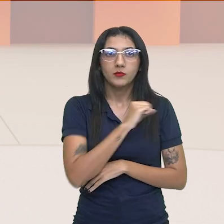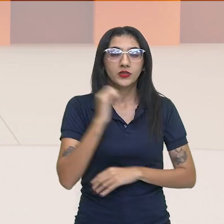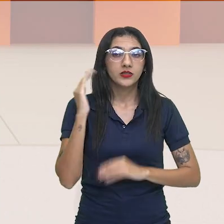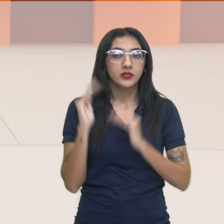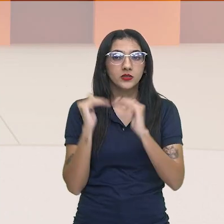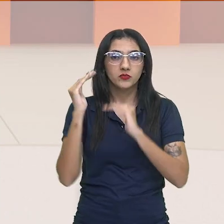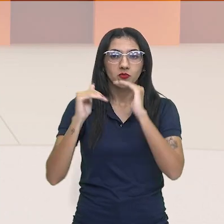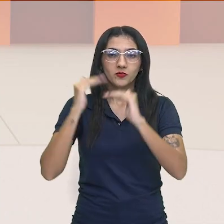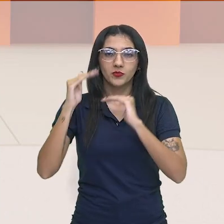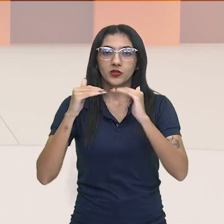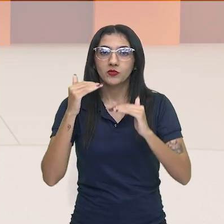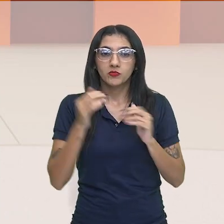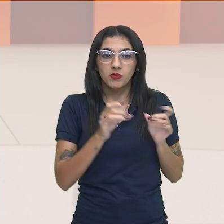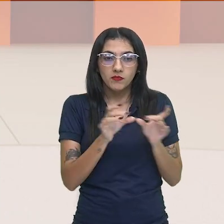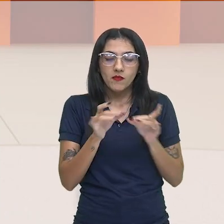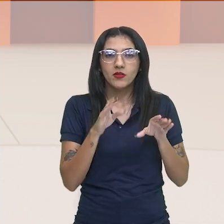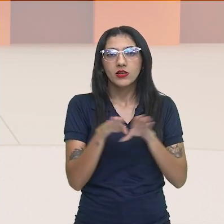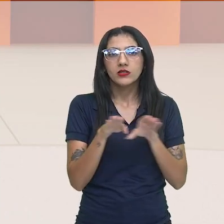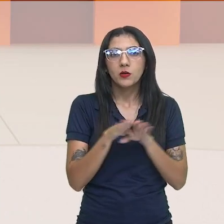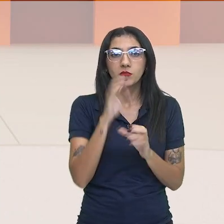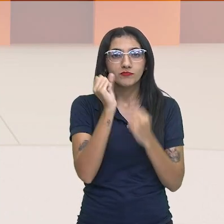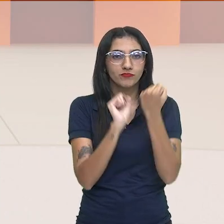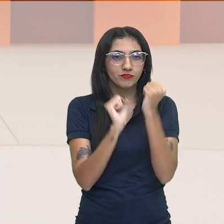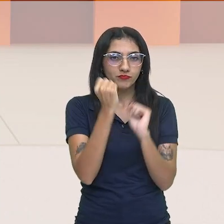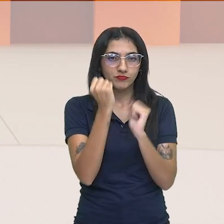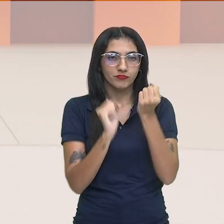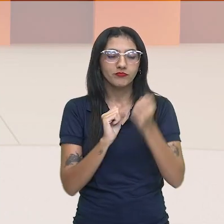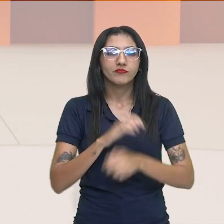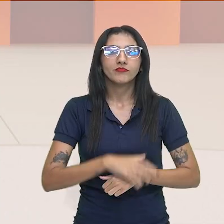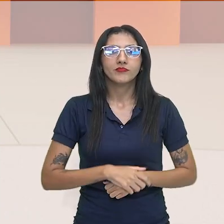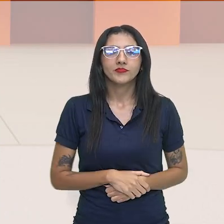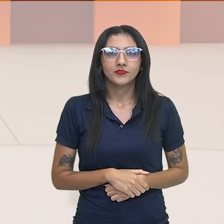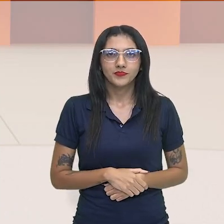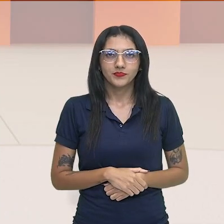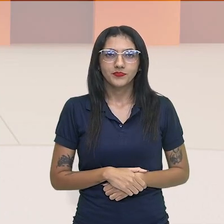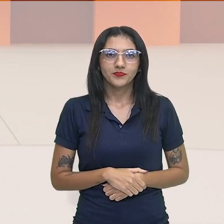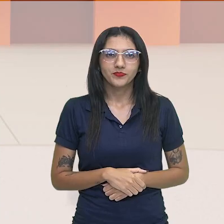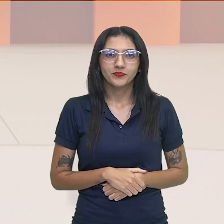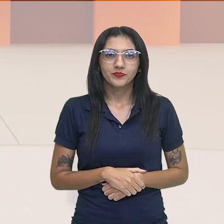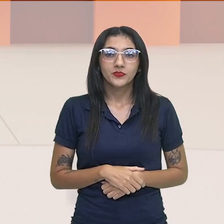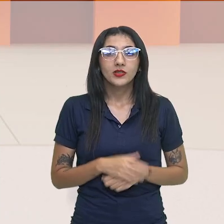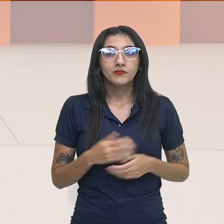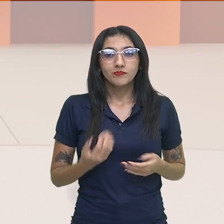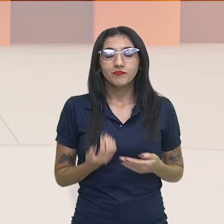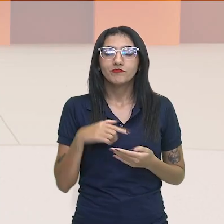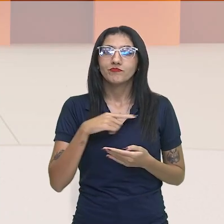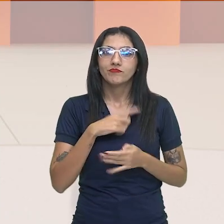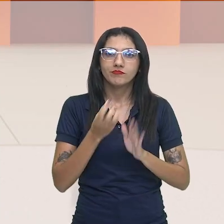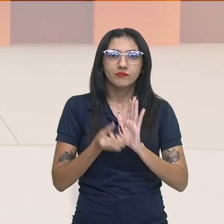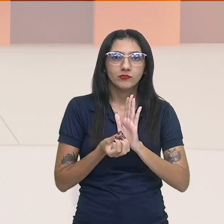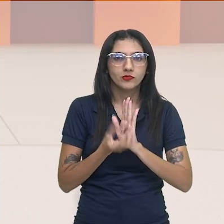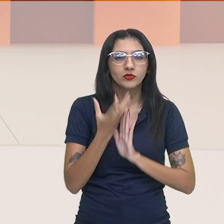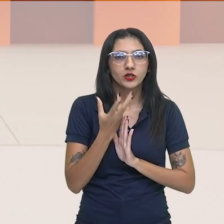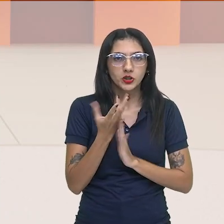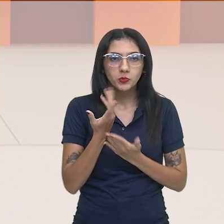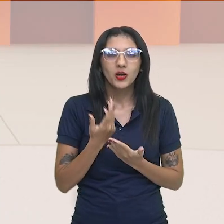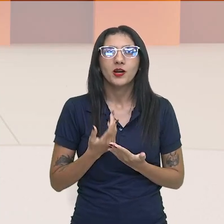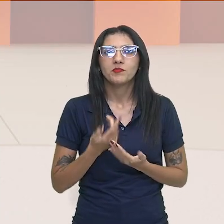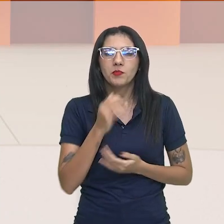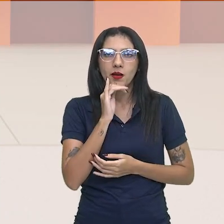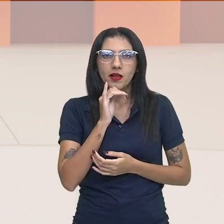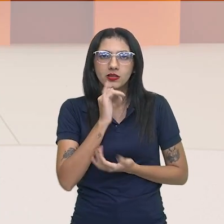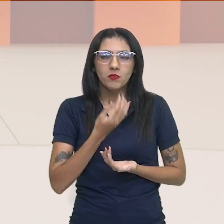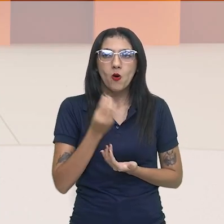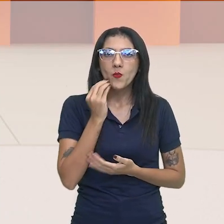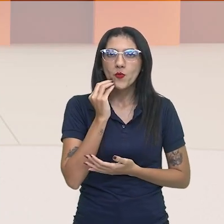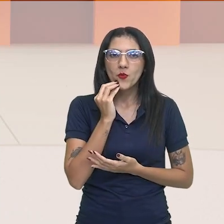da industrialização. Aí surgiu uma mão de obra abundante e barata,